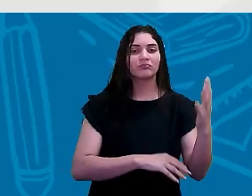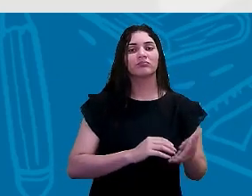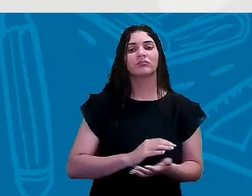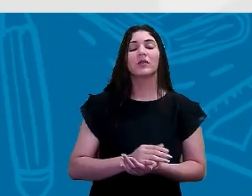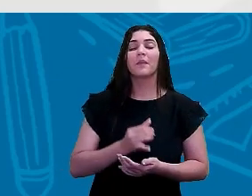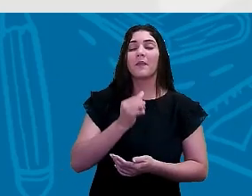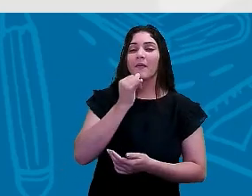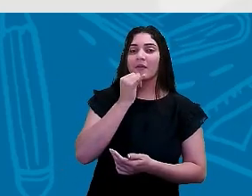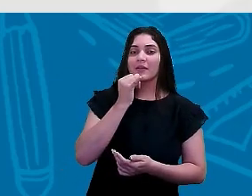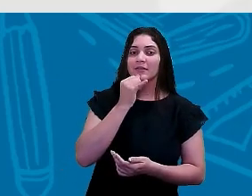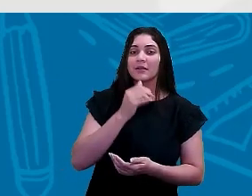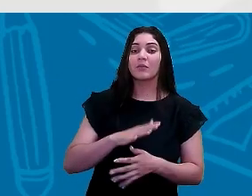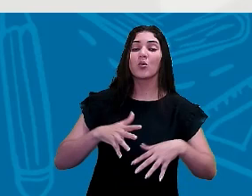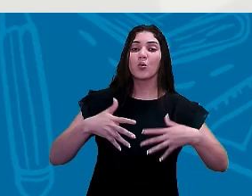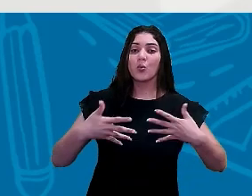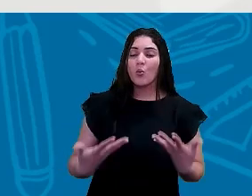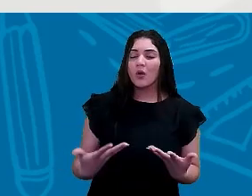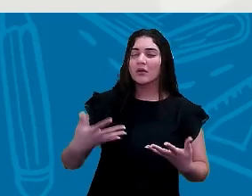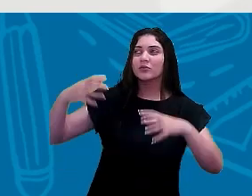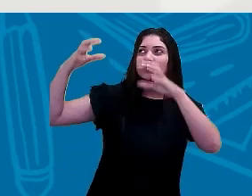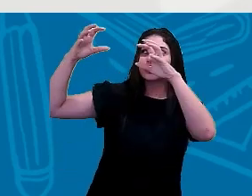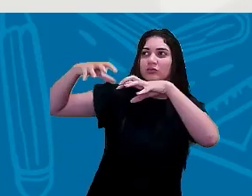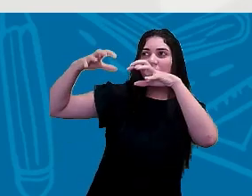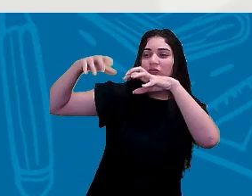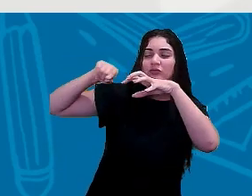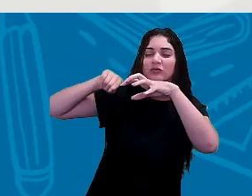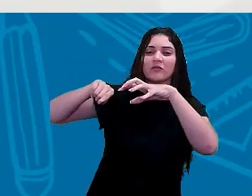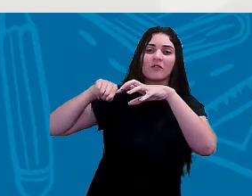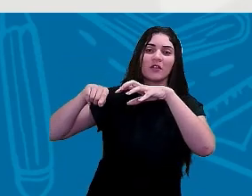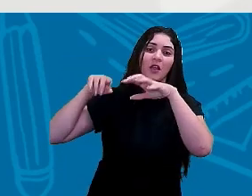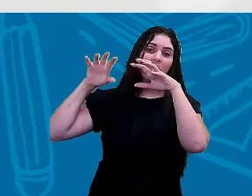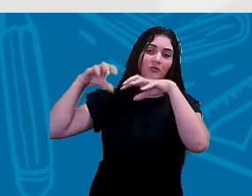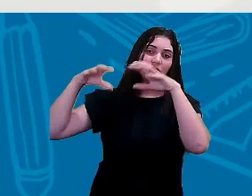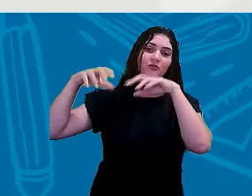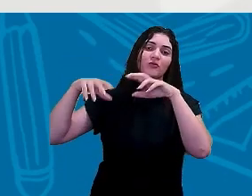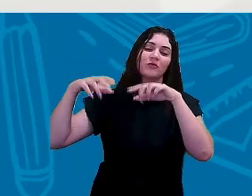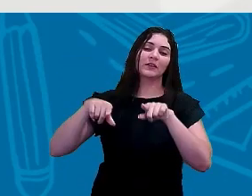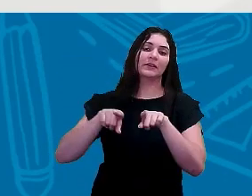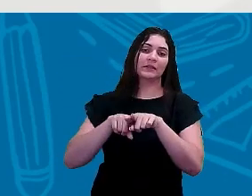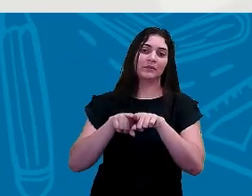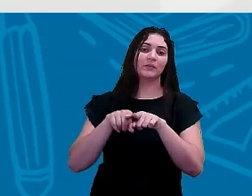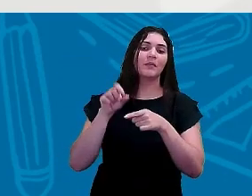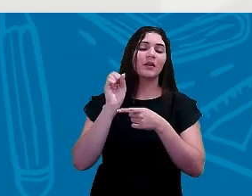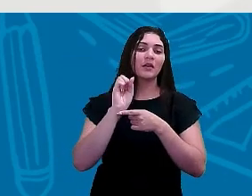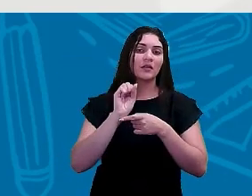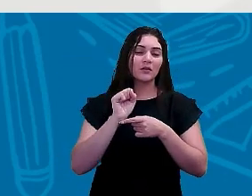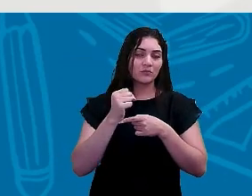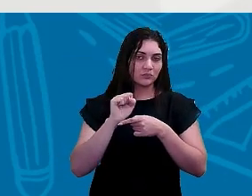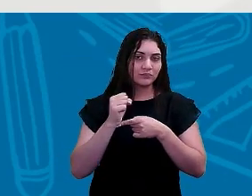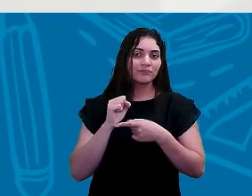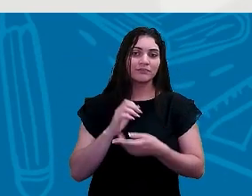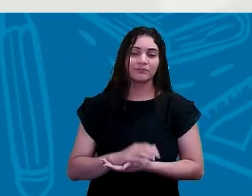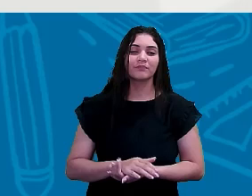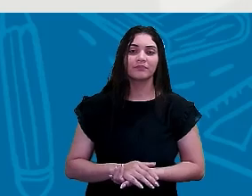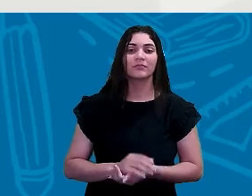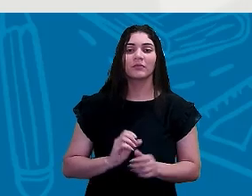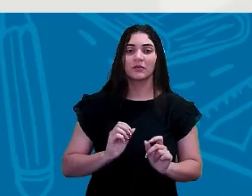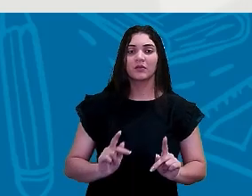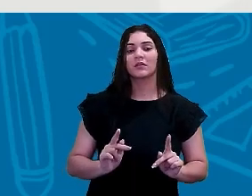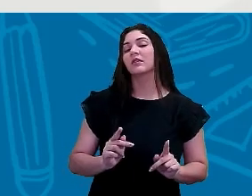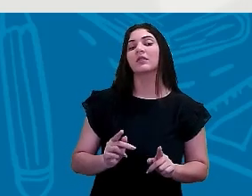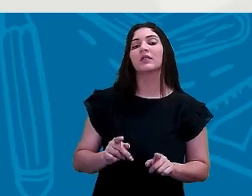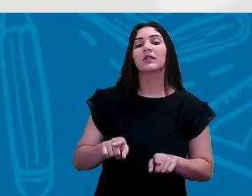Por exemplo, quando está chovendo, a chuva é um substantivo, tá?